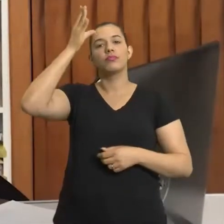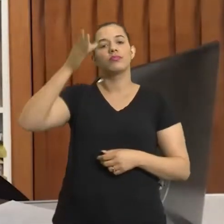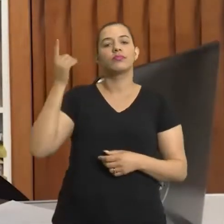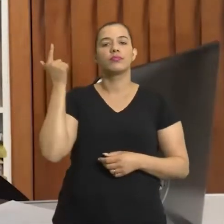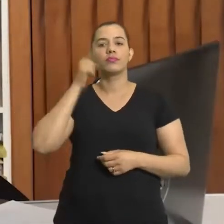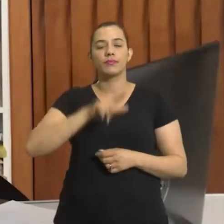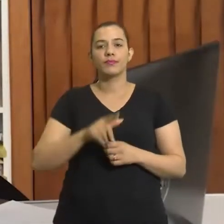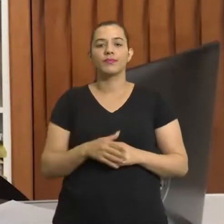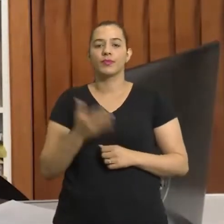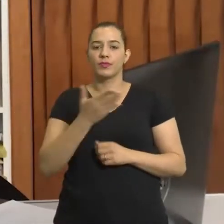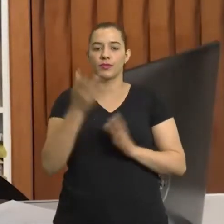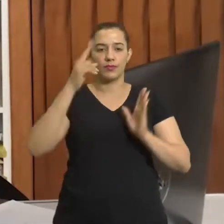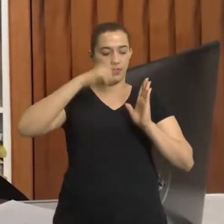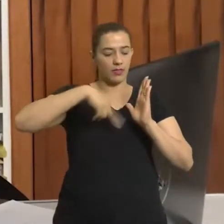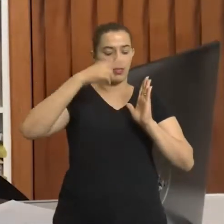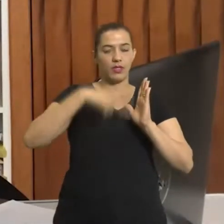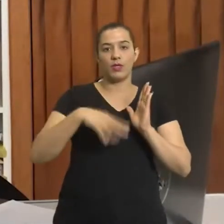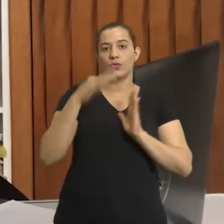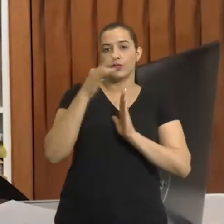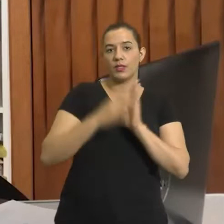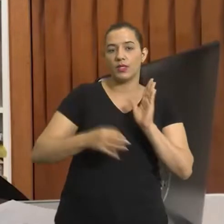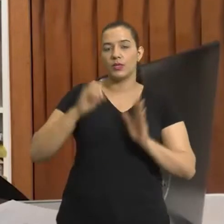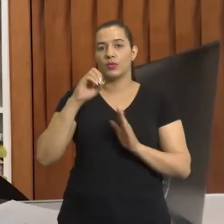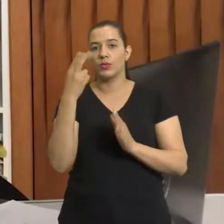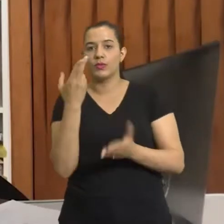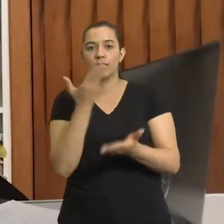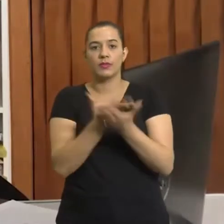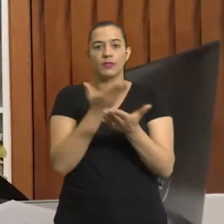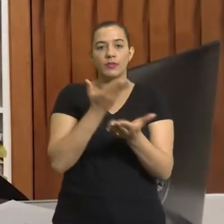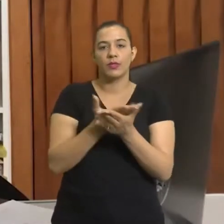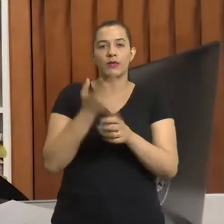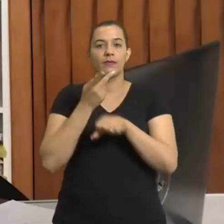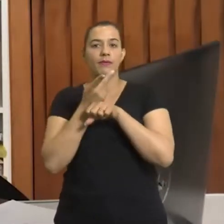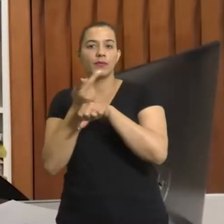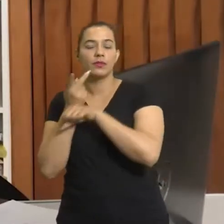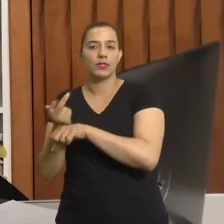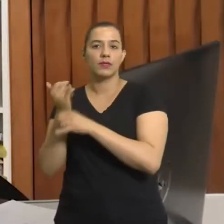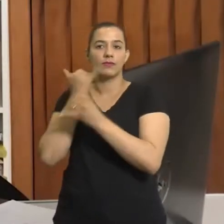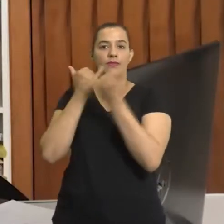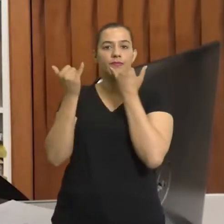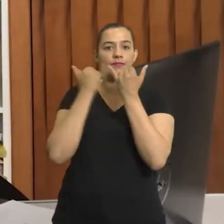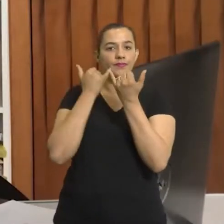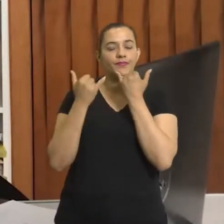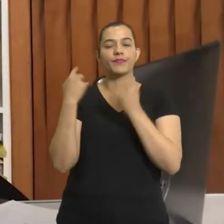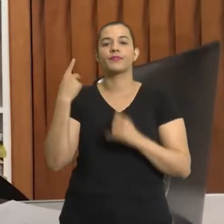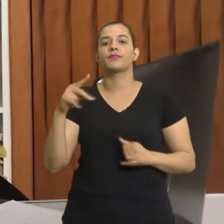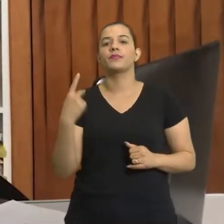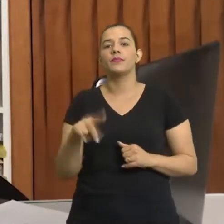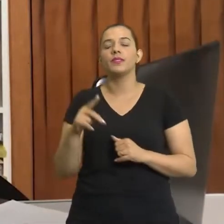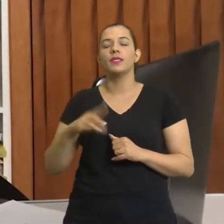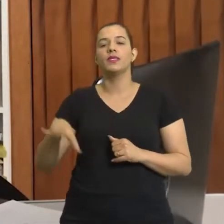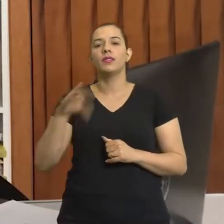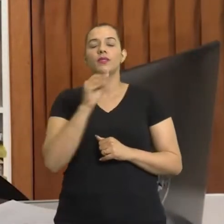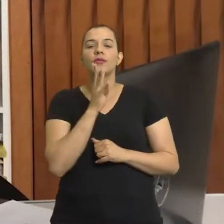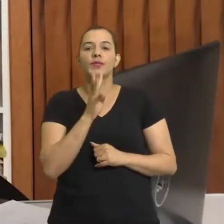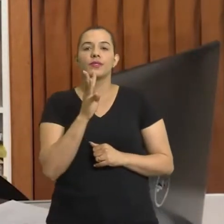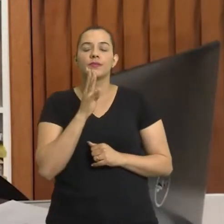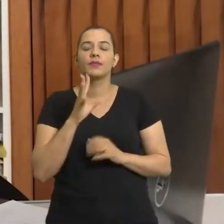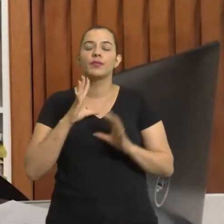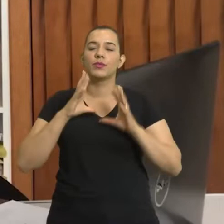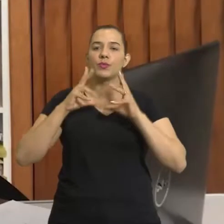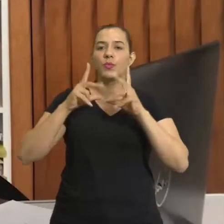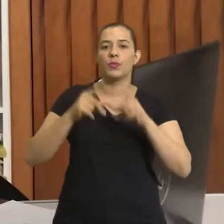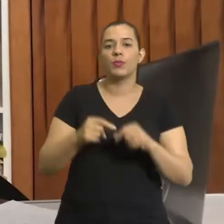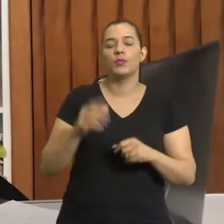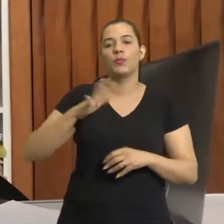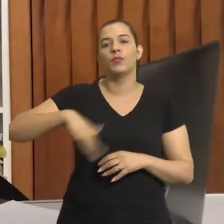vamos ler um texto, quando nós vamos estudar, quando nós vamos buscar informação, esse conhecimento de mundo vai ser fundamental para